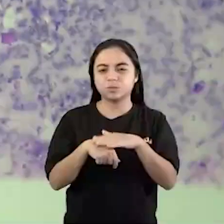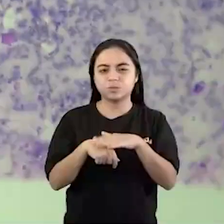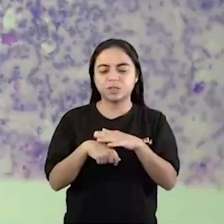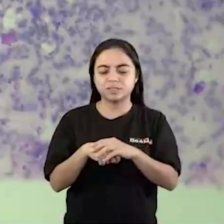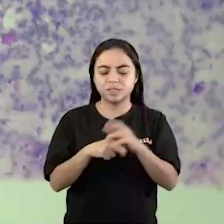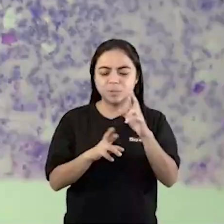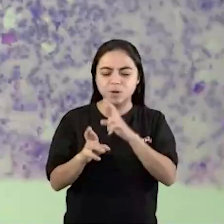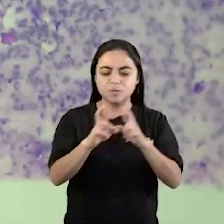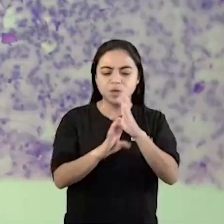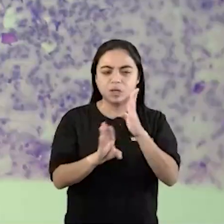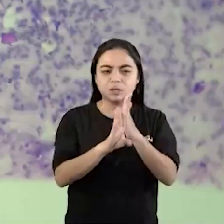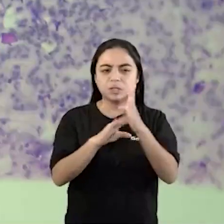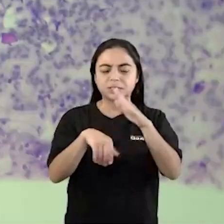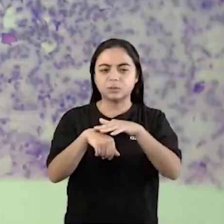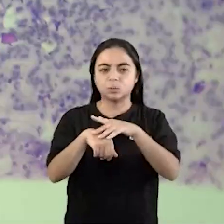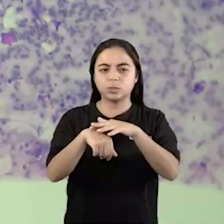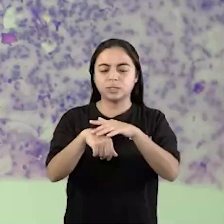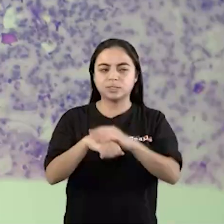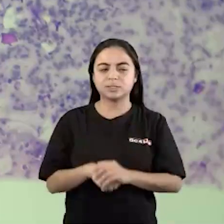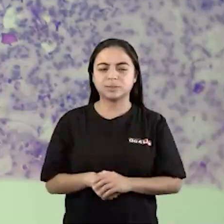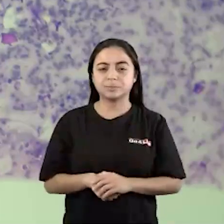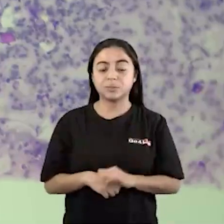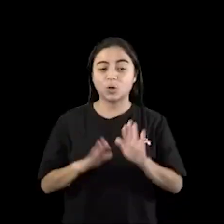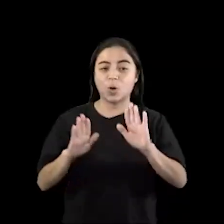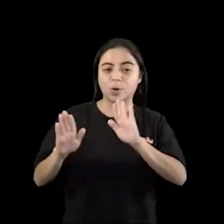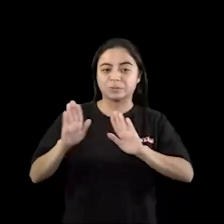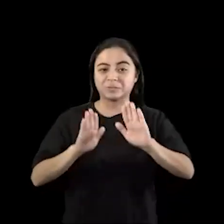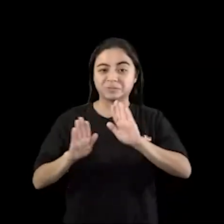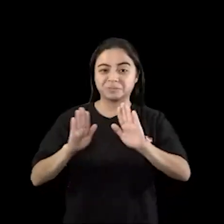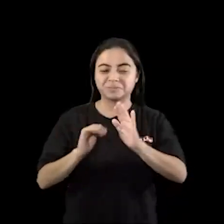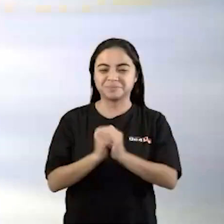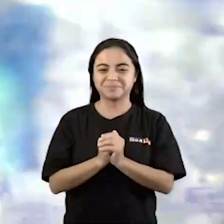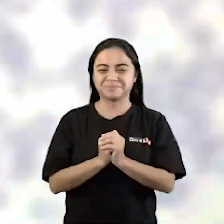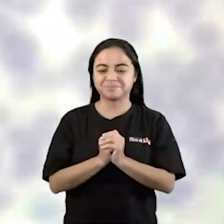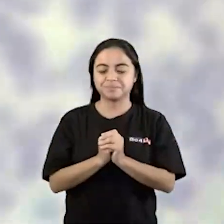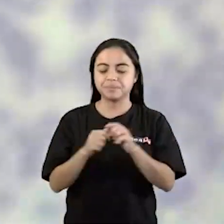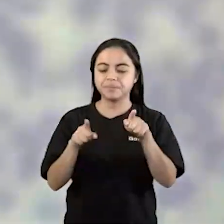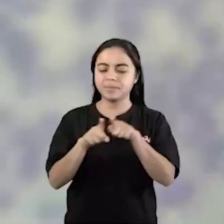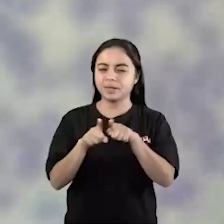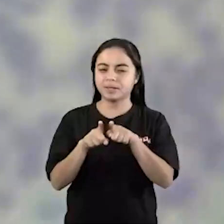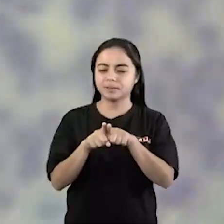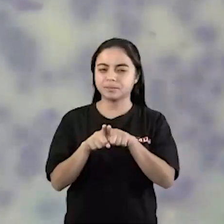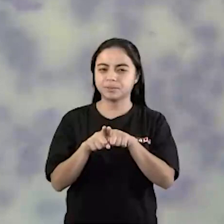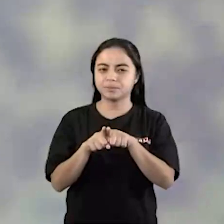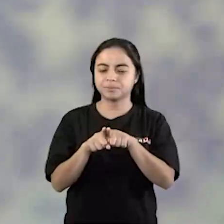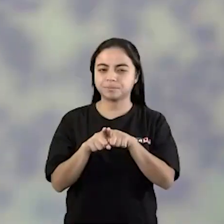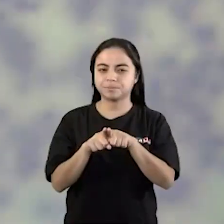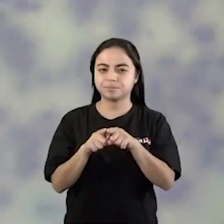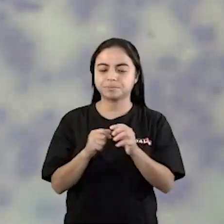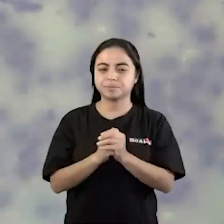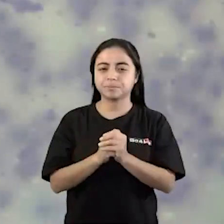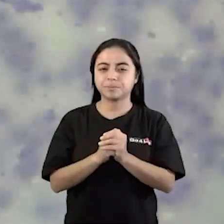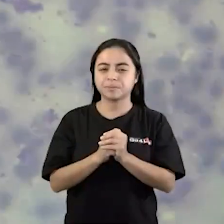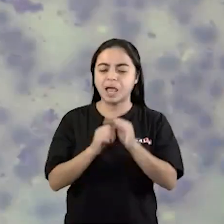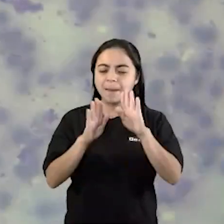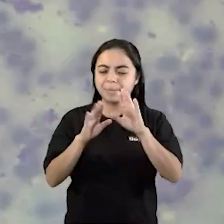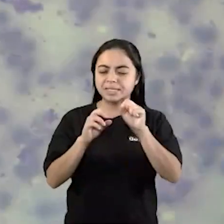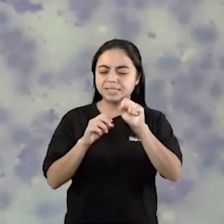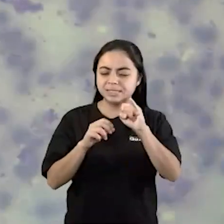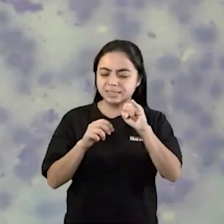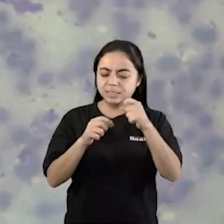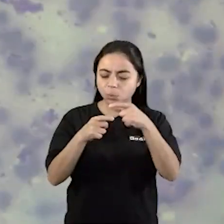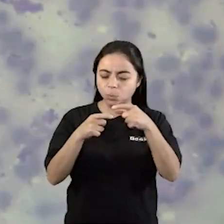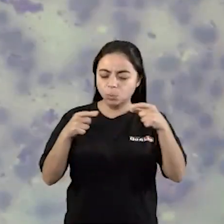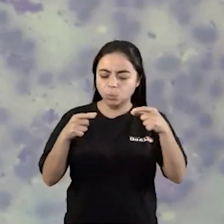o diagnóstico dessa doença. Eu vou fazer o suspense, né, gente? E aí, mas quando a gente